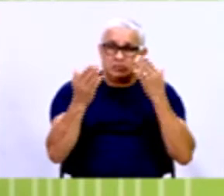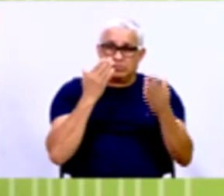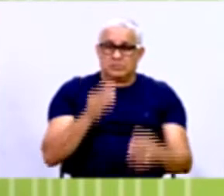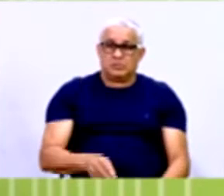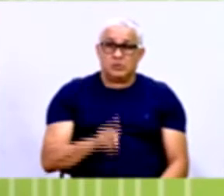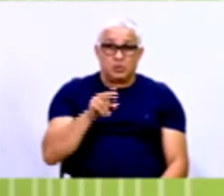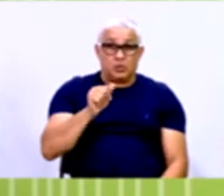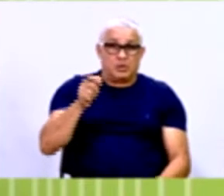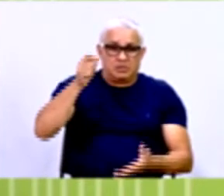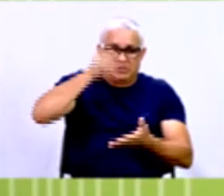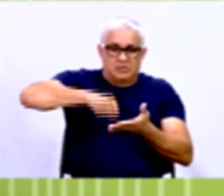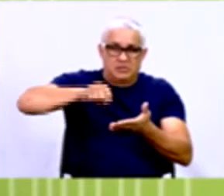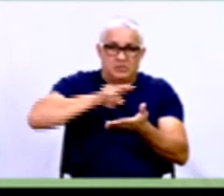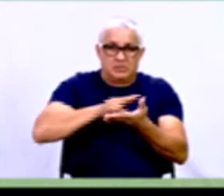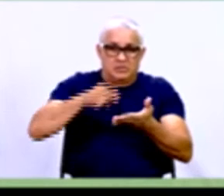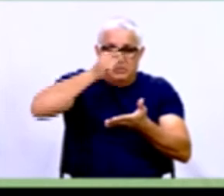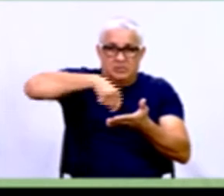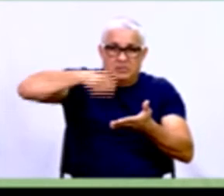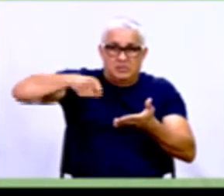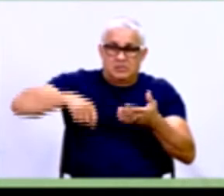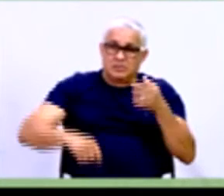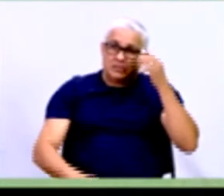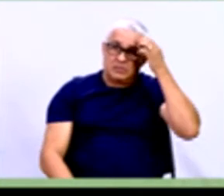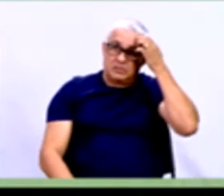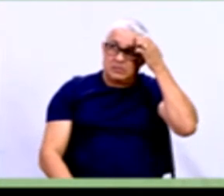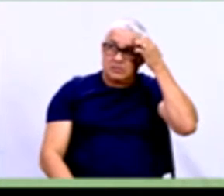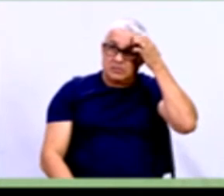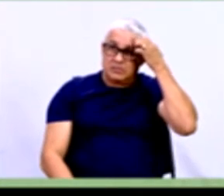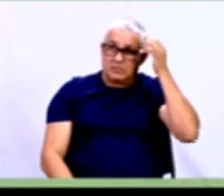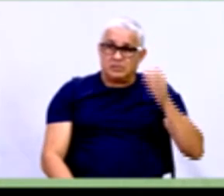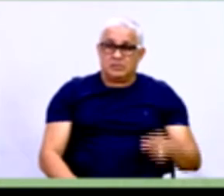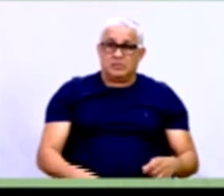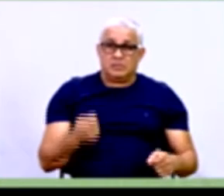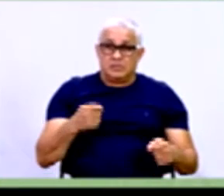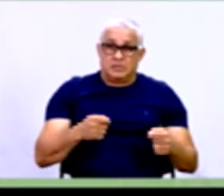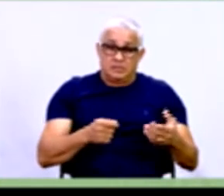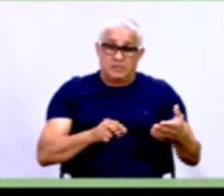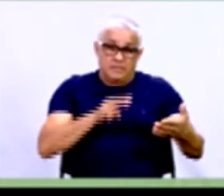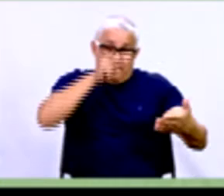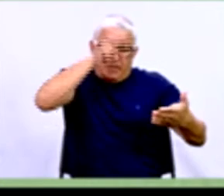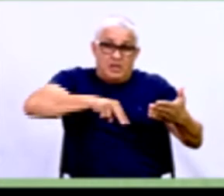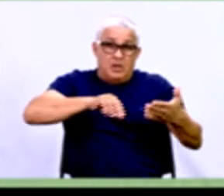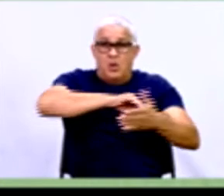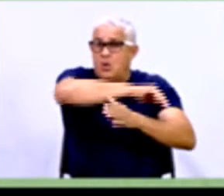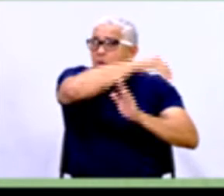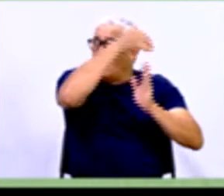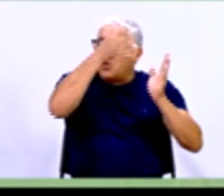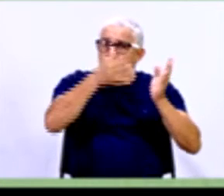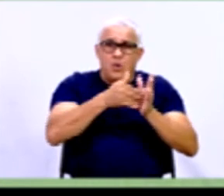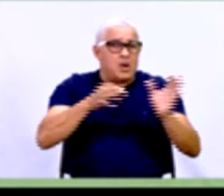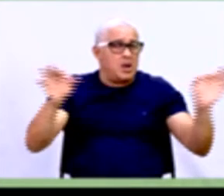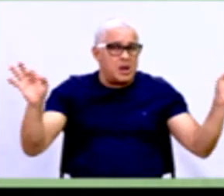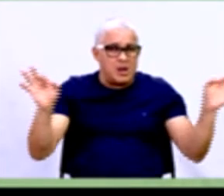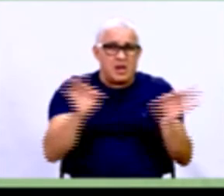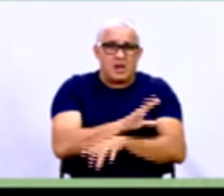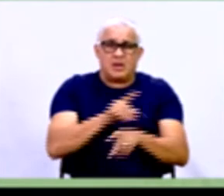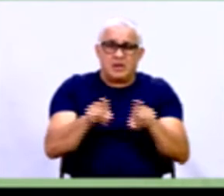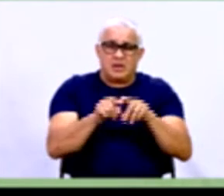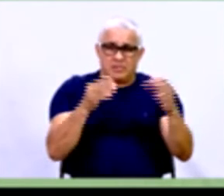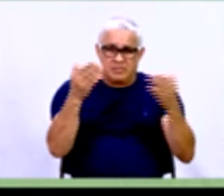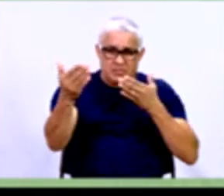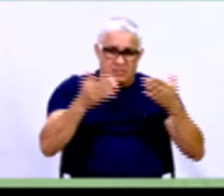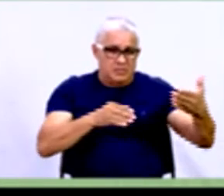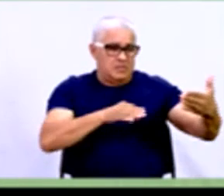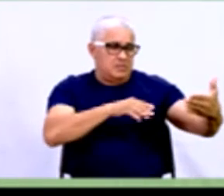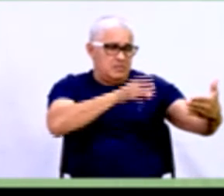assina uma CAT, sem todas as informações preenchidas e analisar se todas